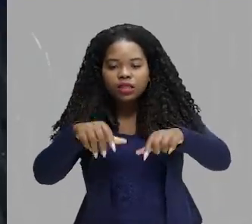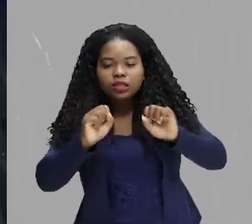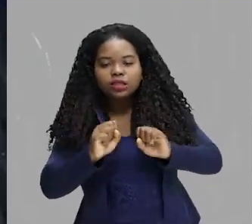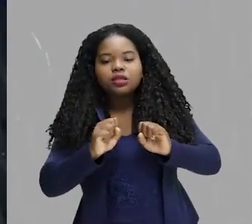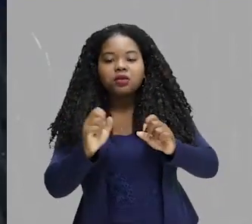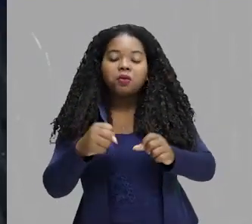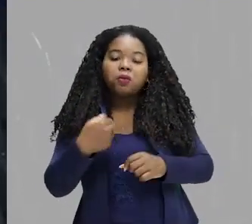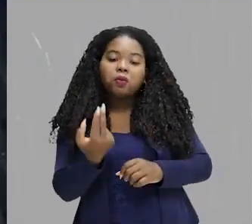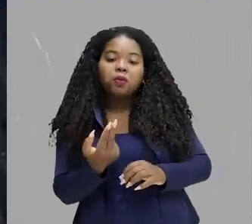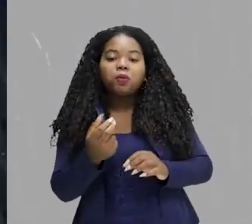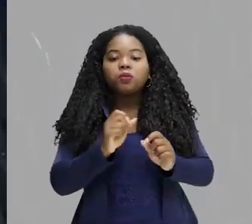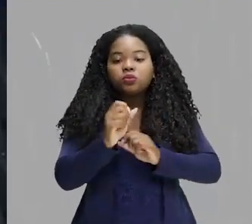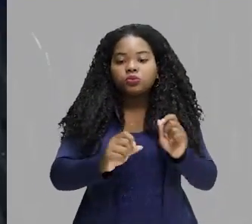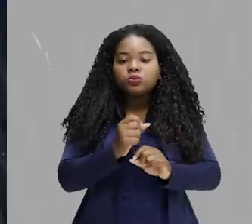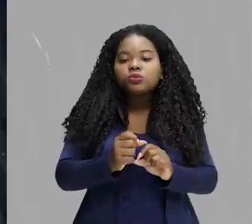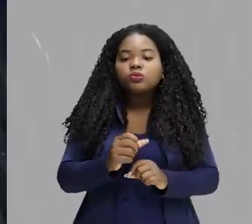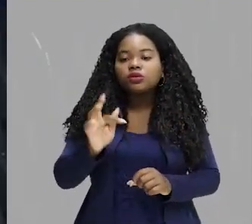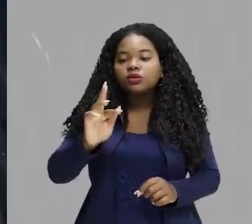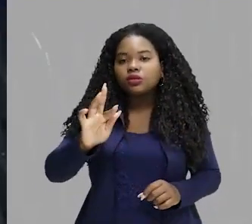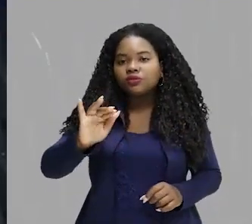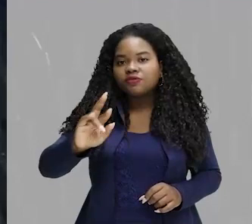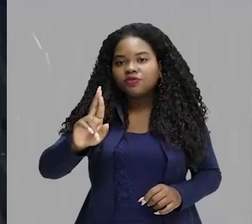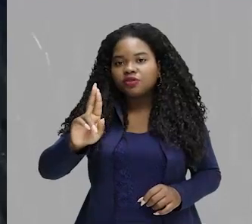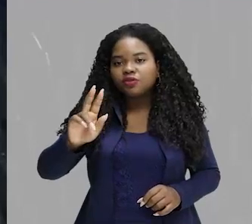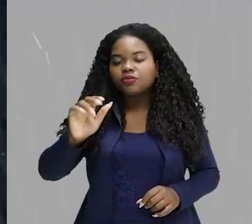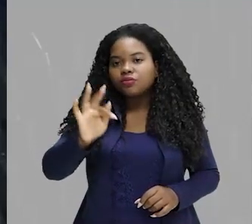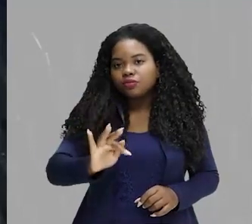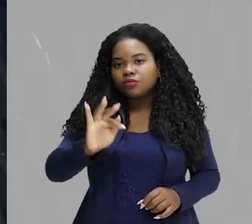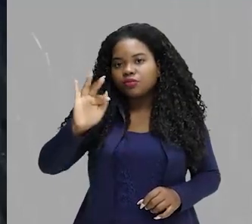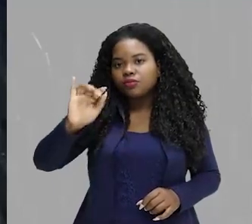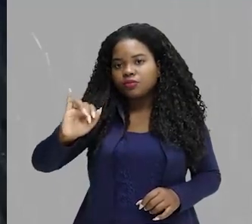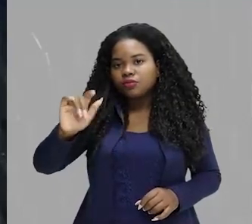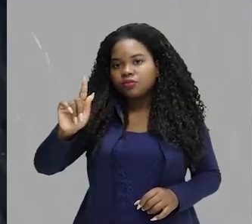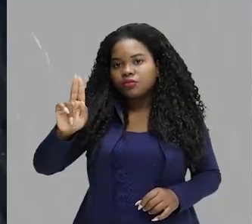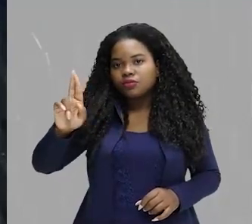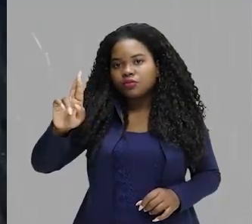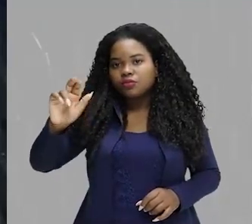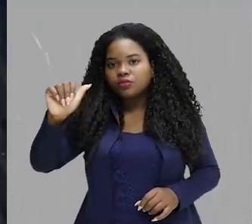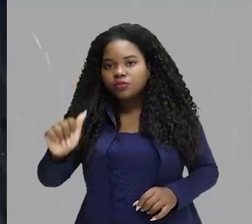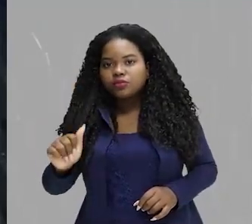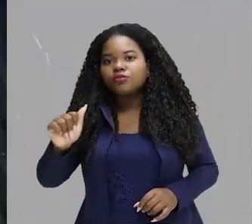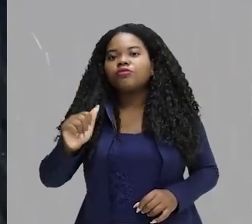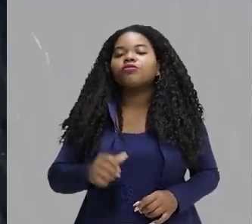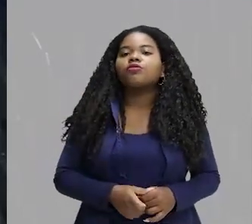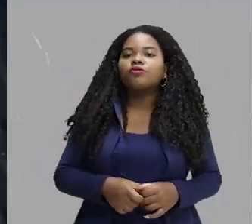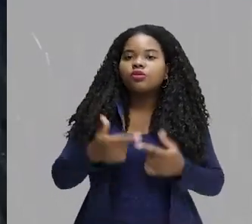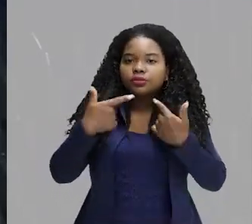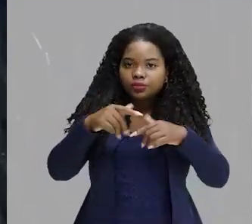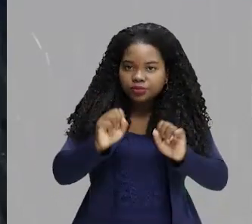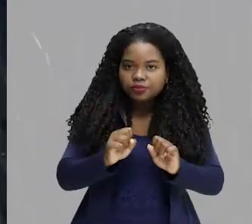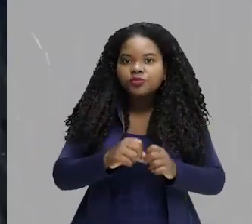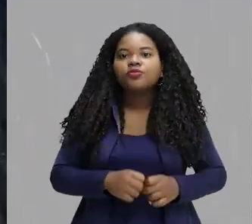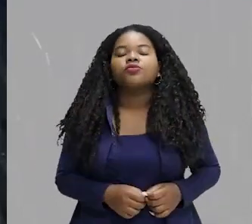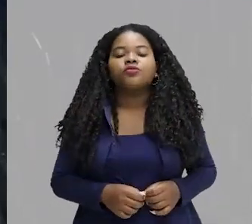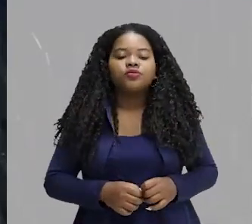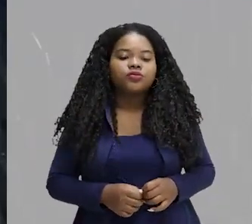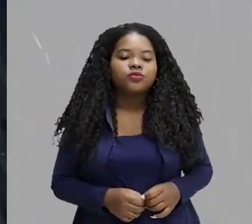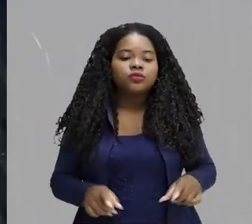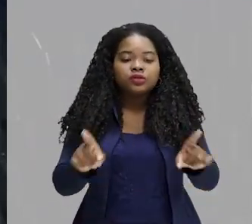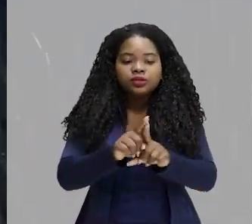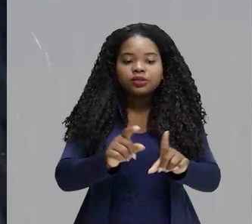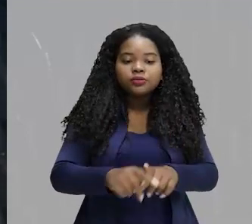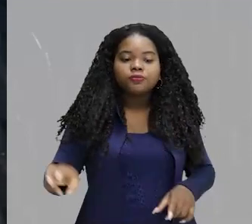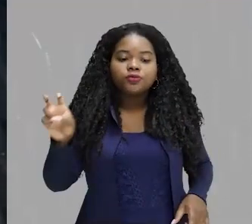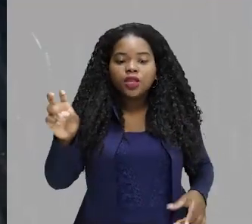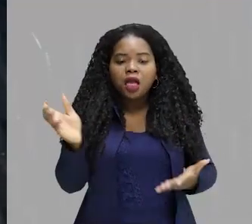as figuras de linguagem ou a linguagem figurativa, falando do sentido conotativo ou sentido figurado. E aí eu vou mostrar para vocês